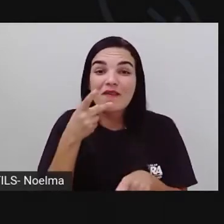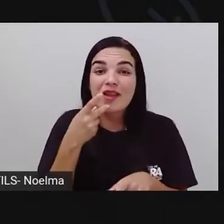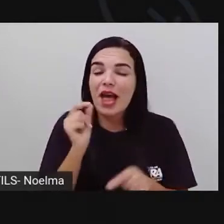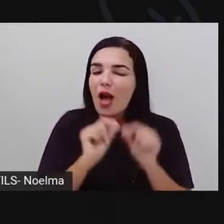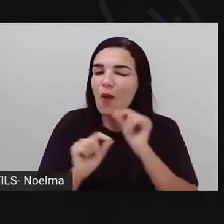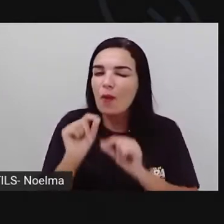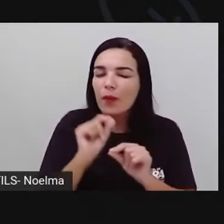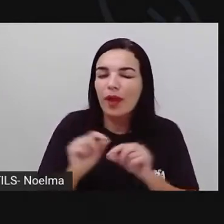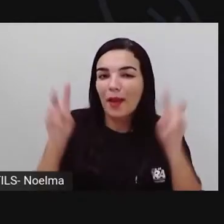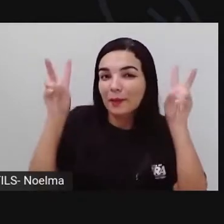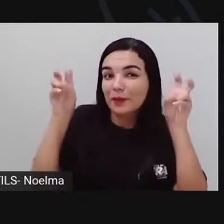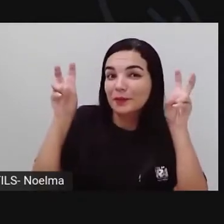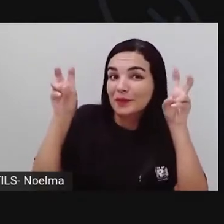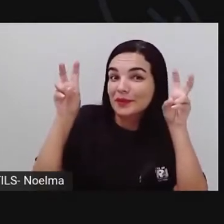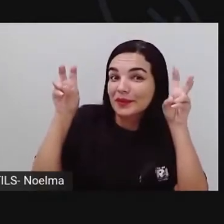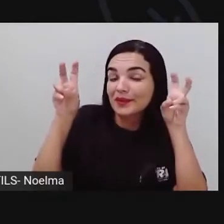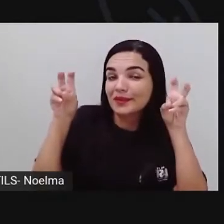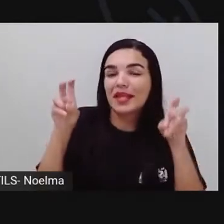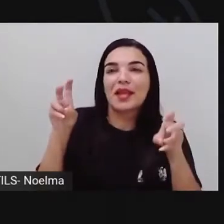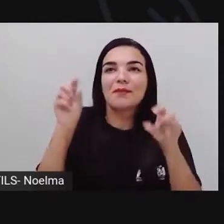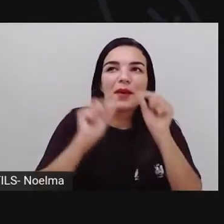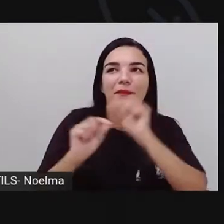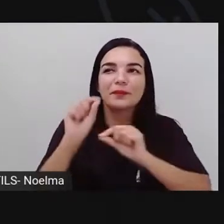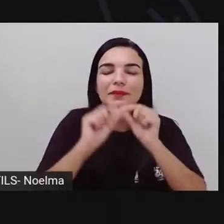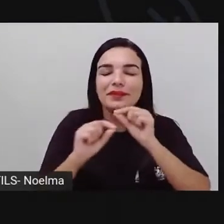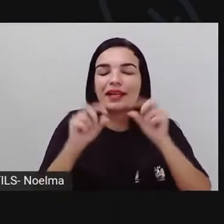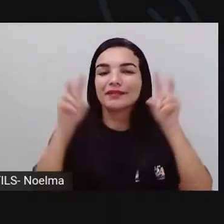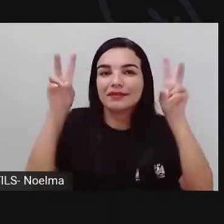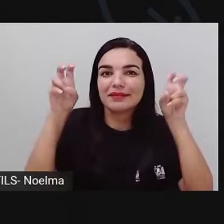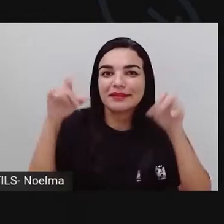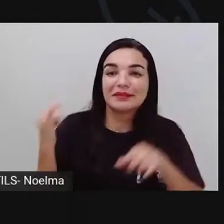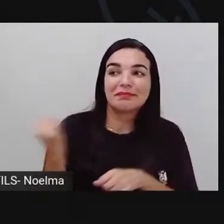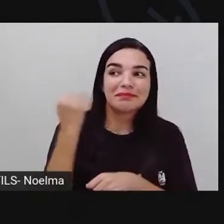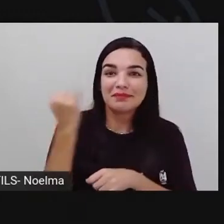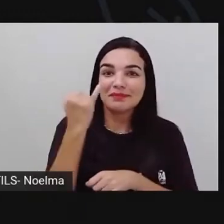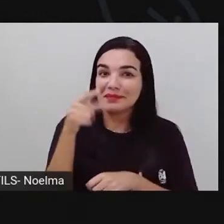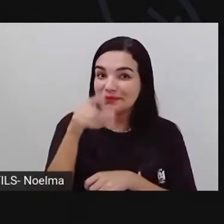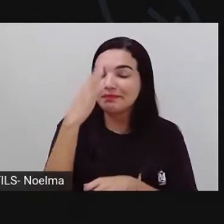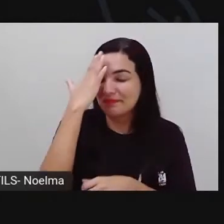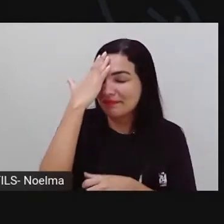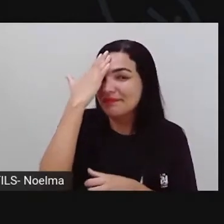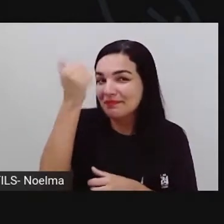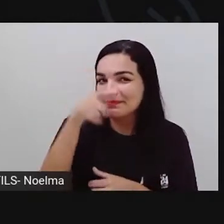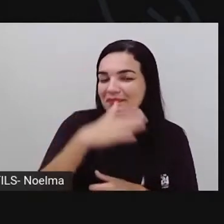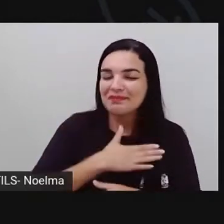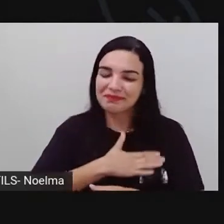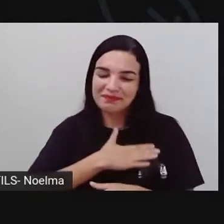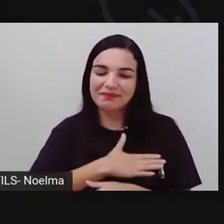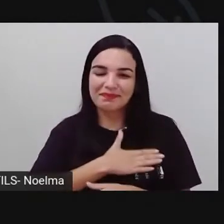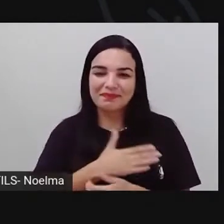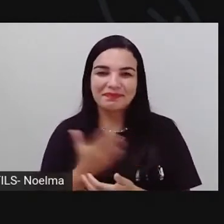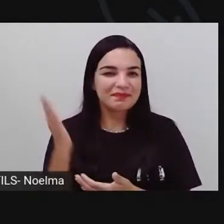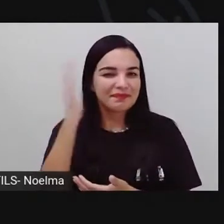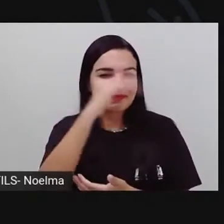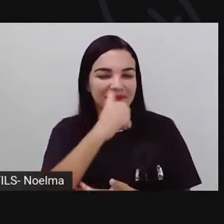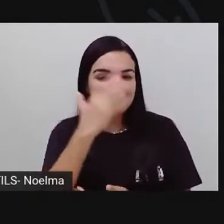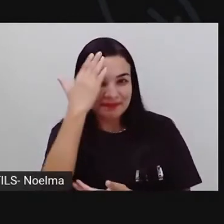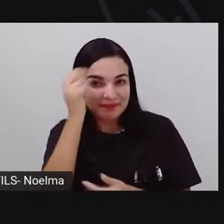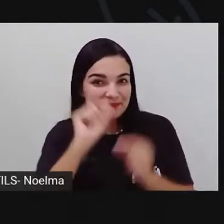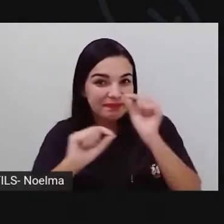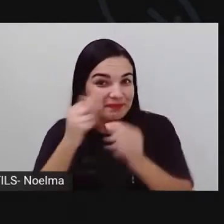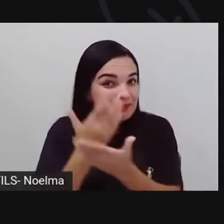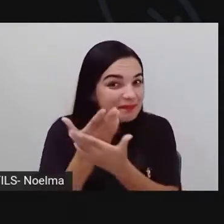vocês agora sobre o tema, sobre assuntos interessantes que eu tenho certeza que vocês vão gostar. Vamos lá saber sobre o que